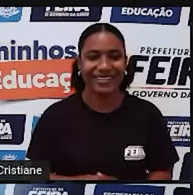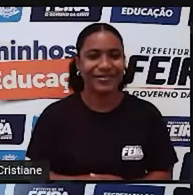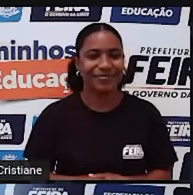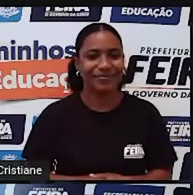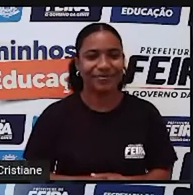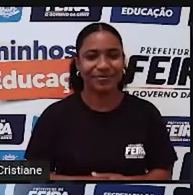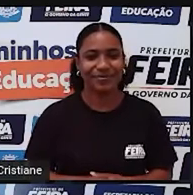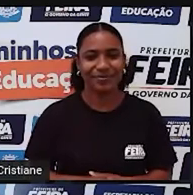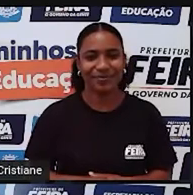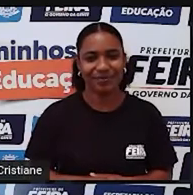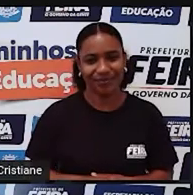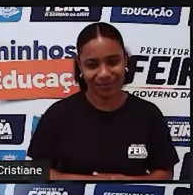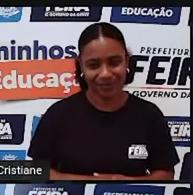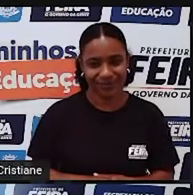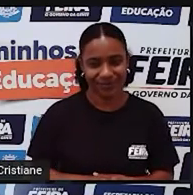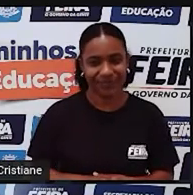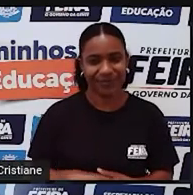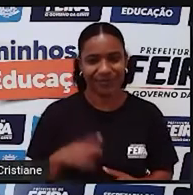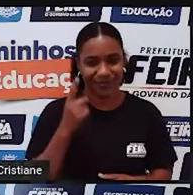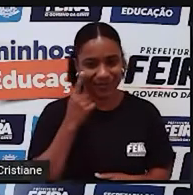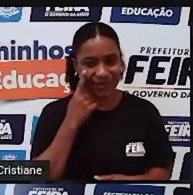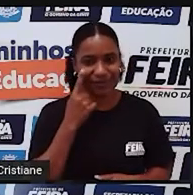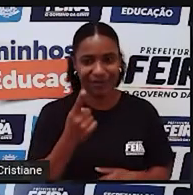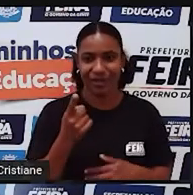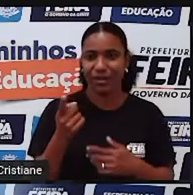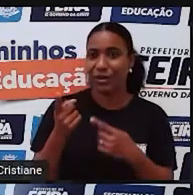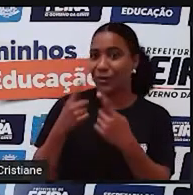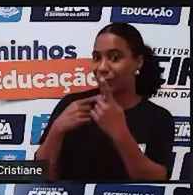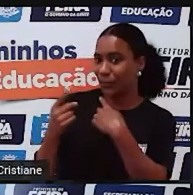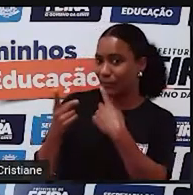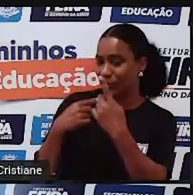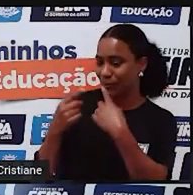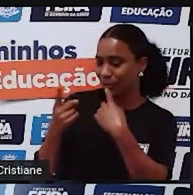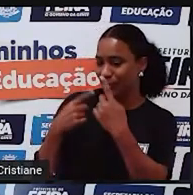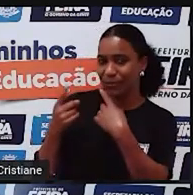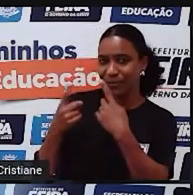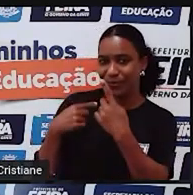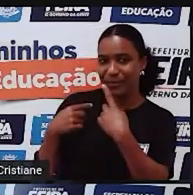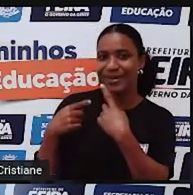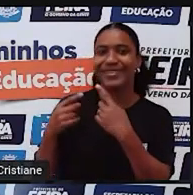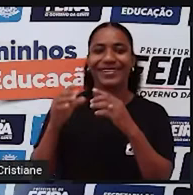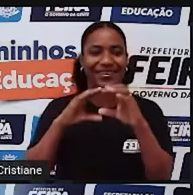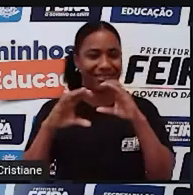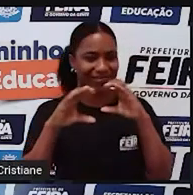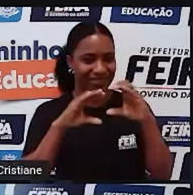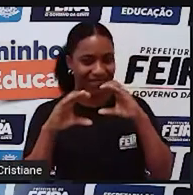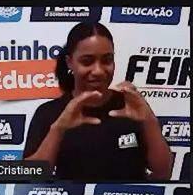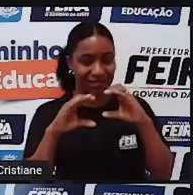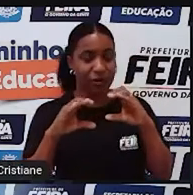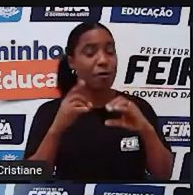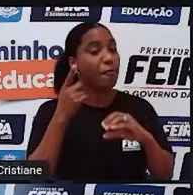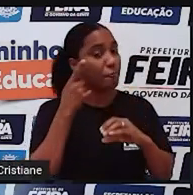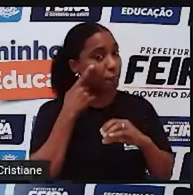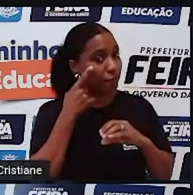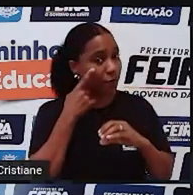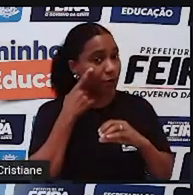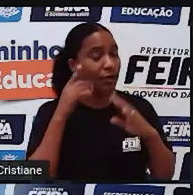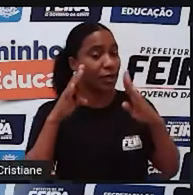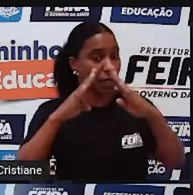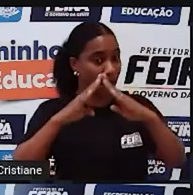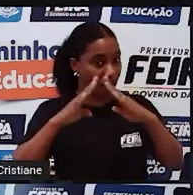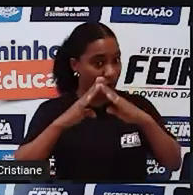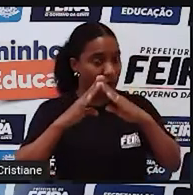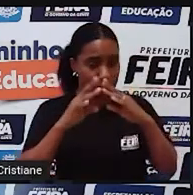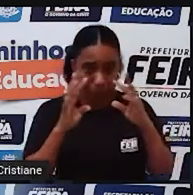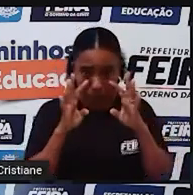Trago aqui para vocês agora um diálogo. E eu quero que vocês leiam esse diálogo comigo aí da casa de